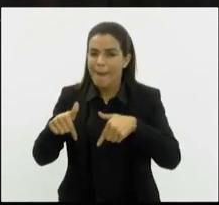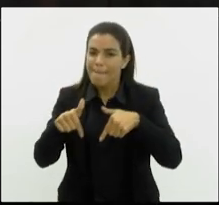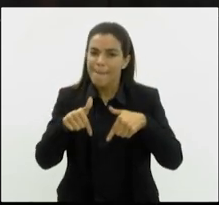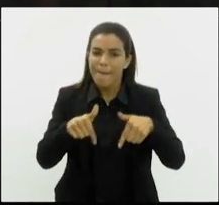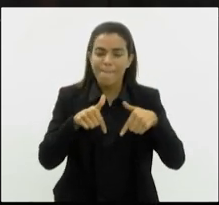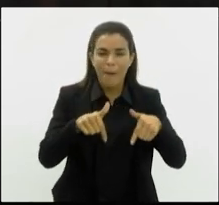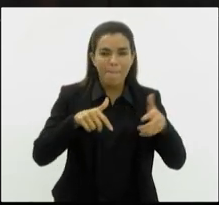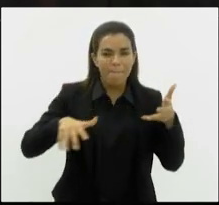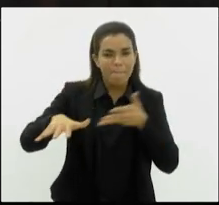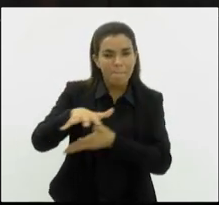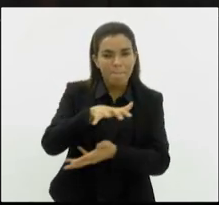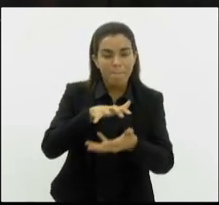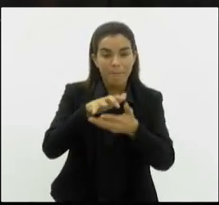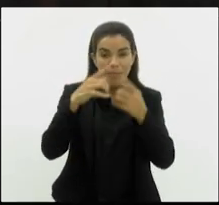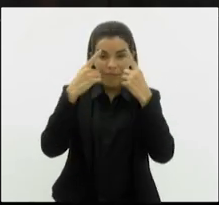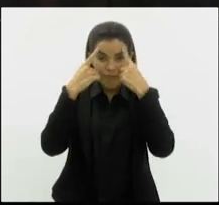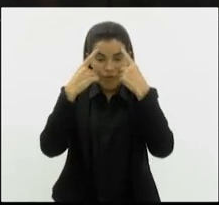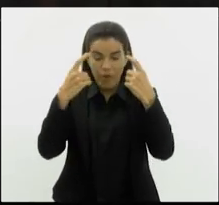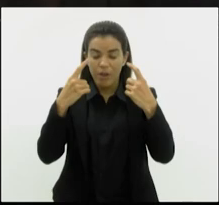horrorosos,